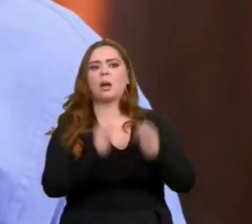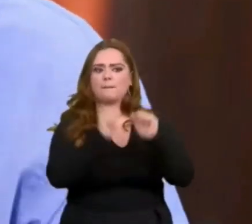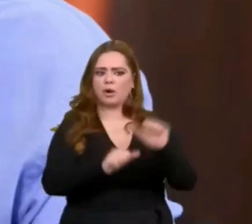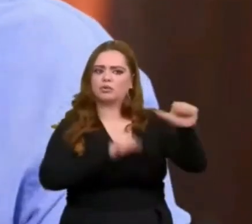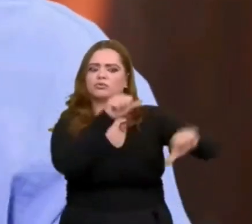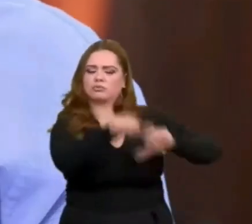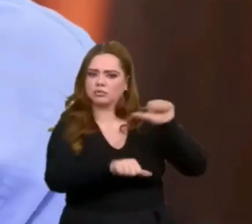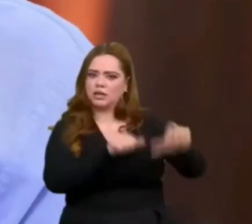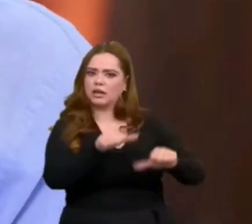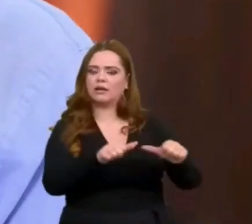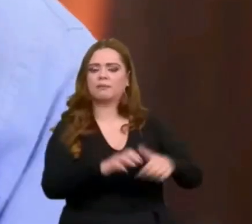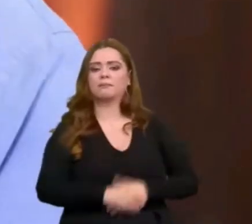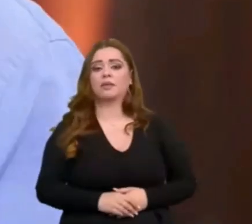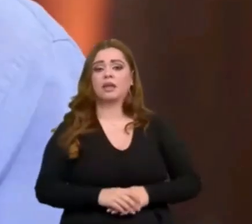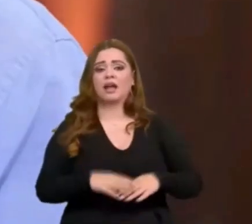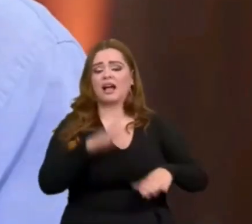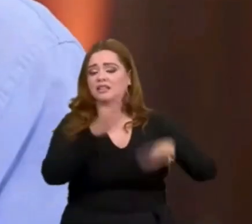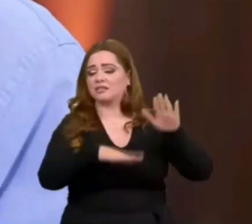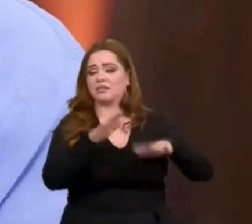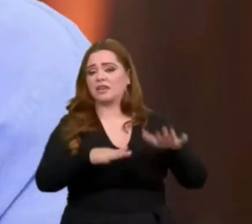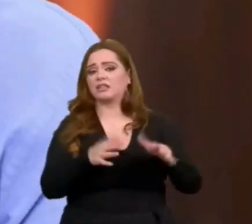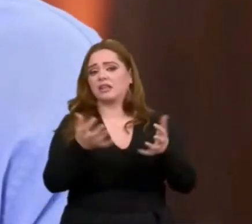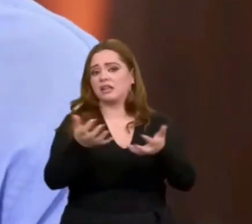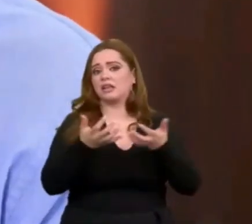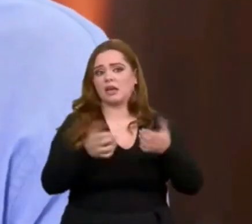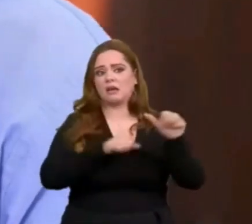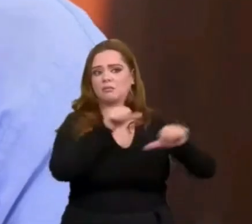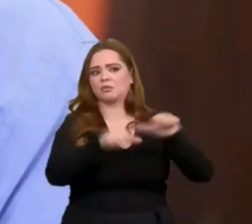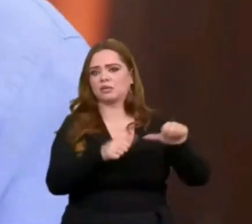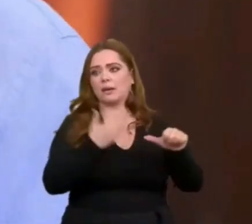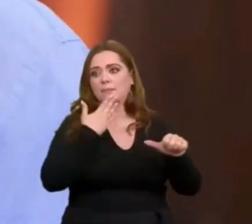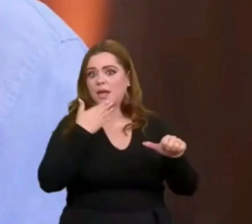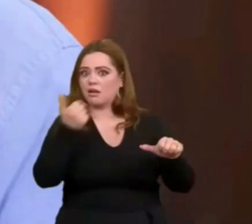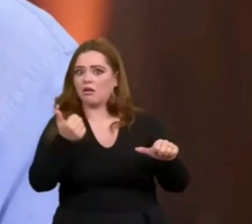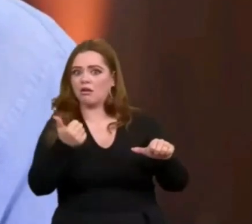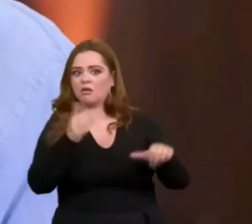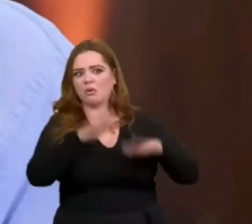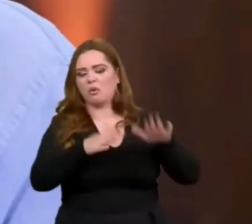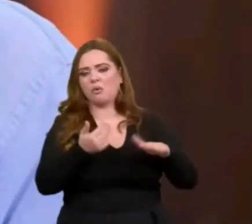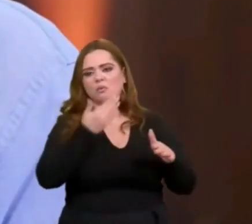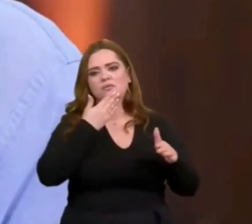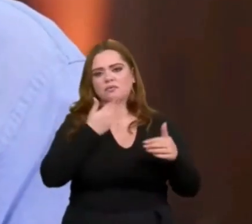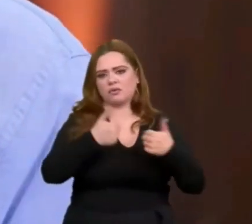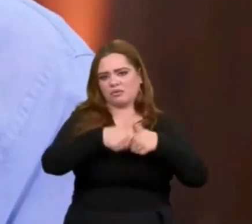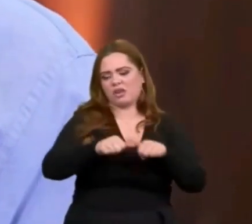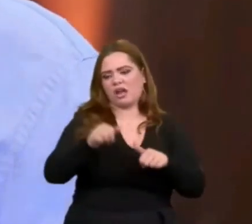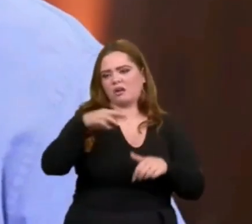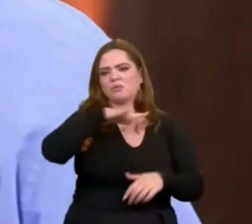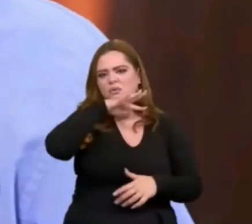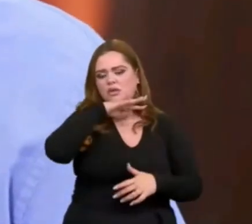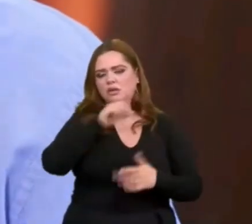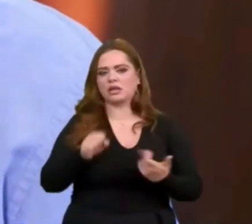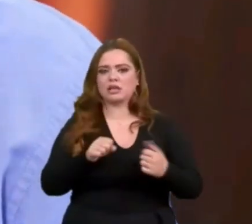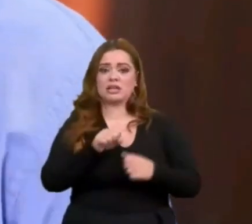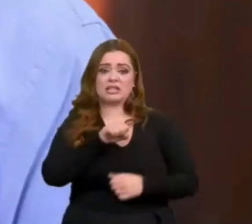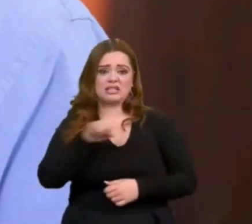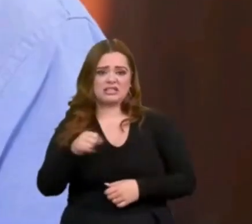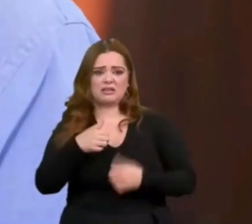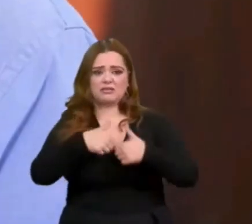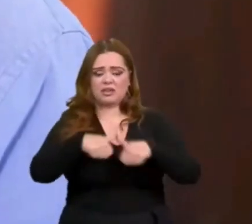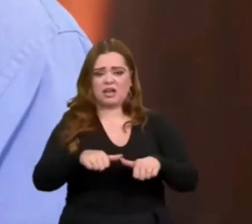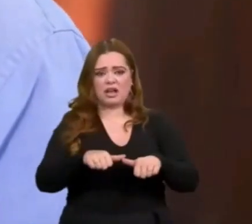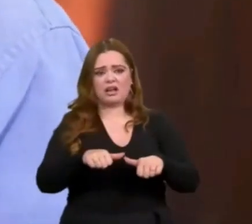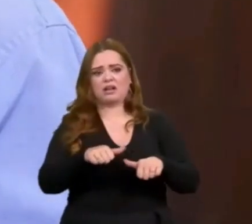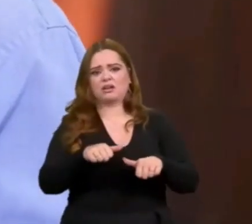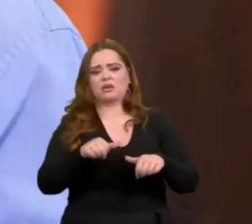sabe? E às vezes a mudança que ele propõe pode melhorar, às vezes pode piorar. Se piorar, eu veto. Se melhorar, fica. É